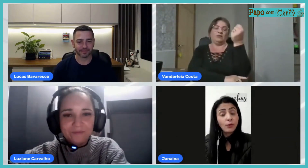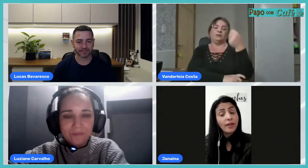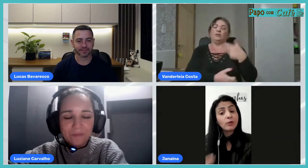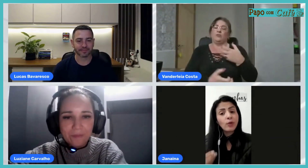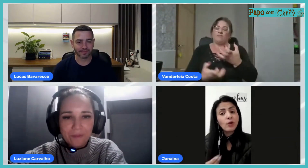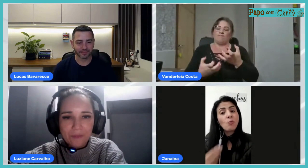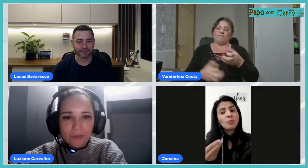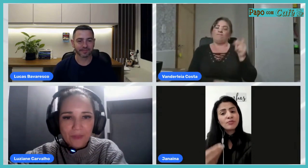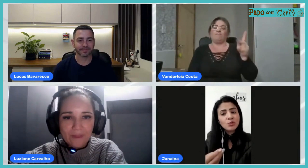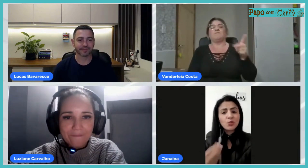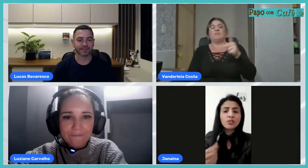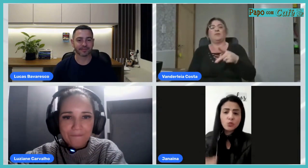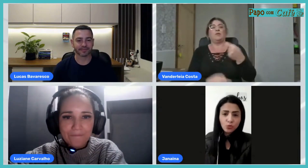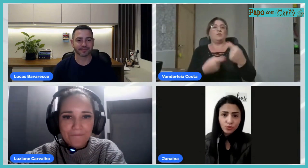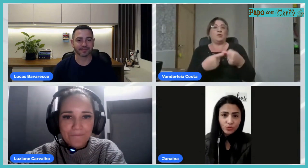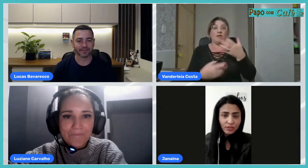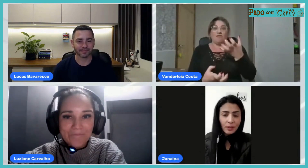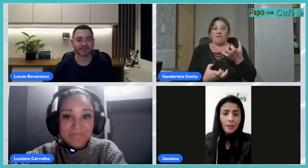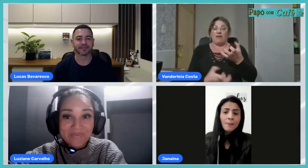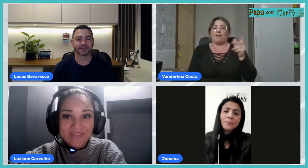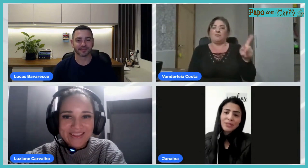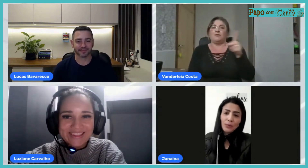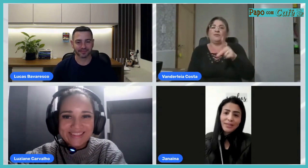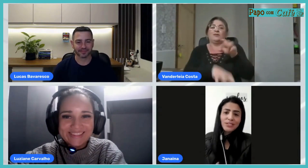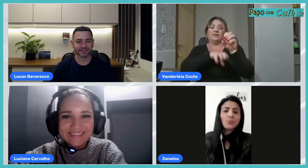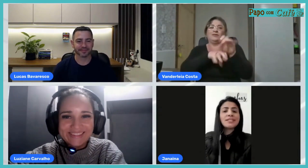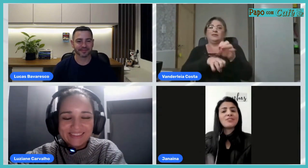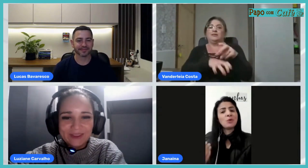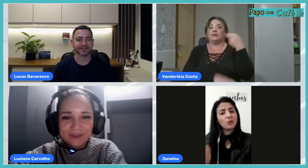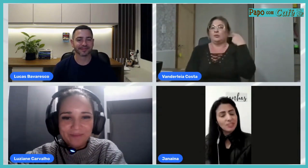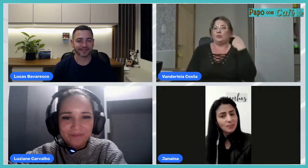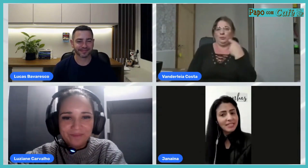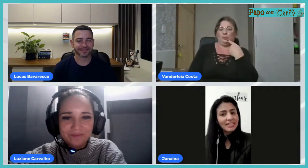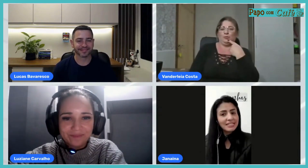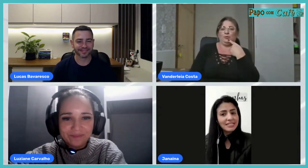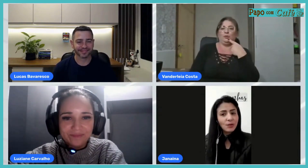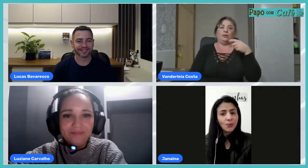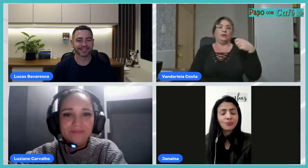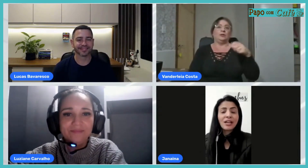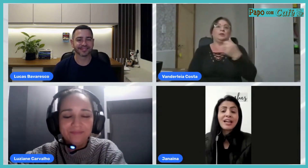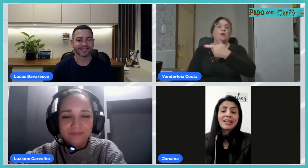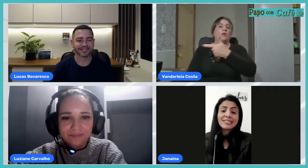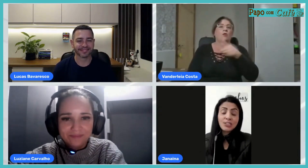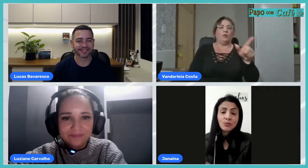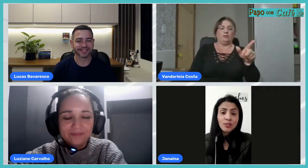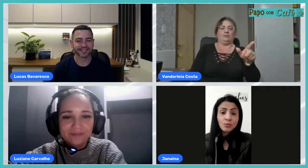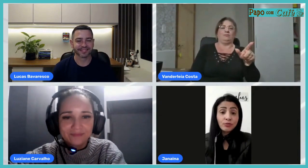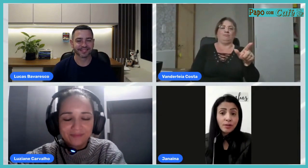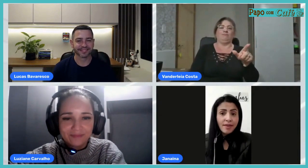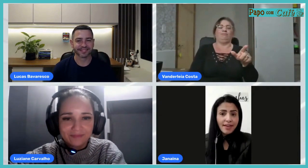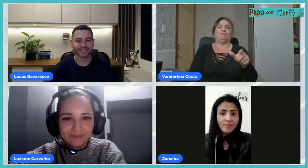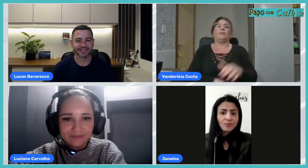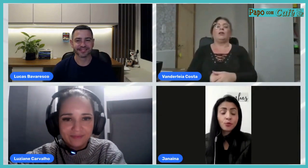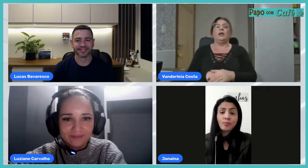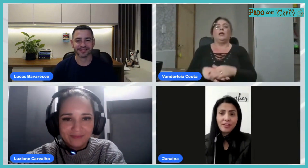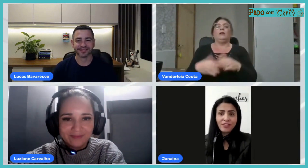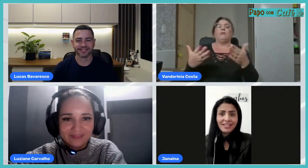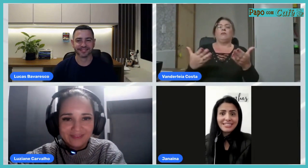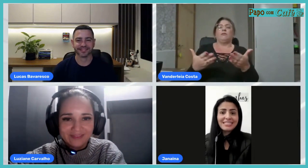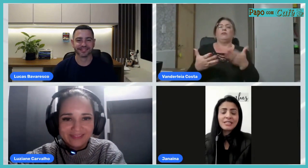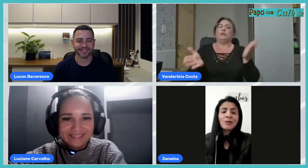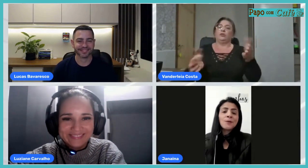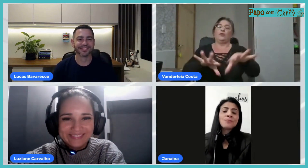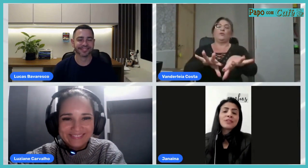professora, porque eu quero atuar como professora de surdos, então para isso eu precisava de uma outra especialização. Recentemente me formei, estou